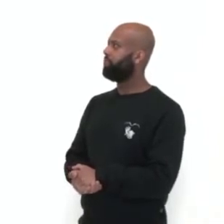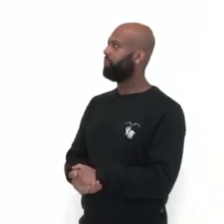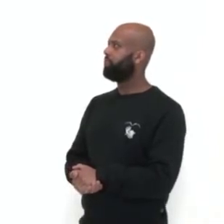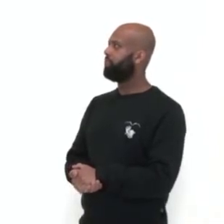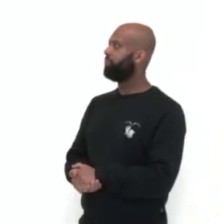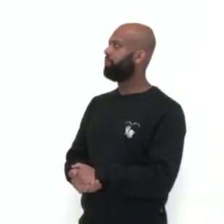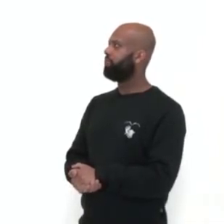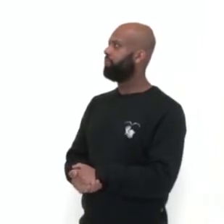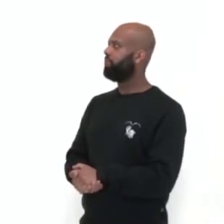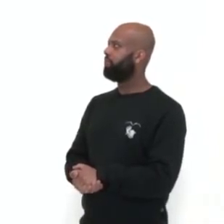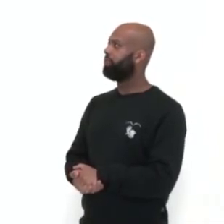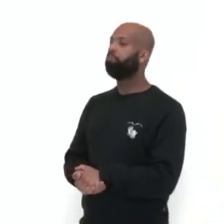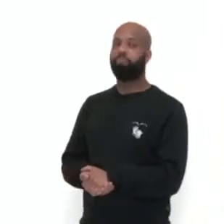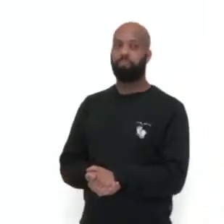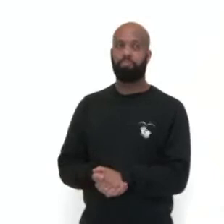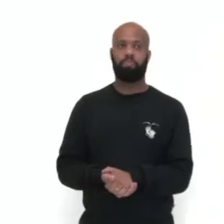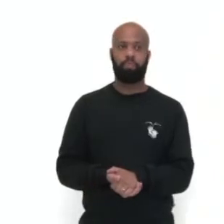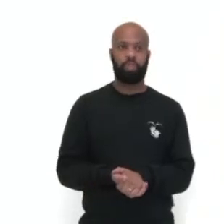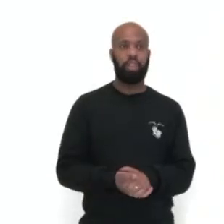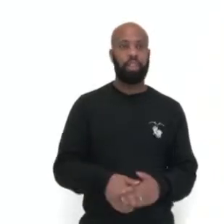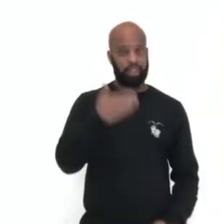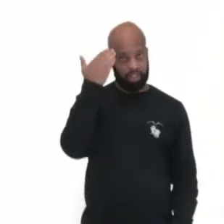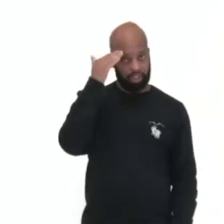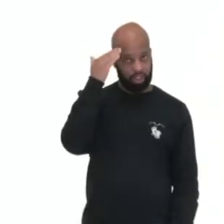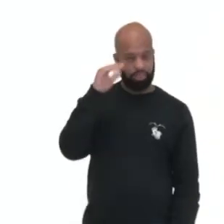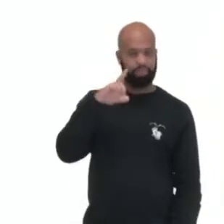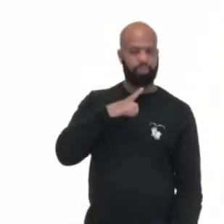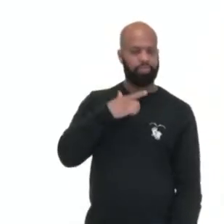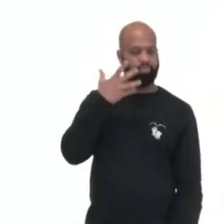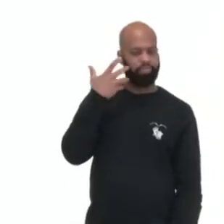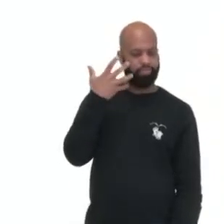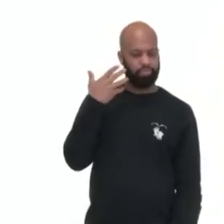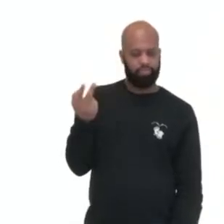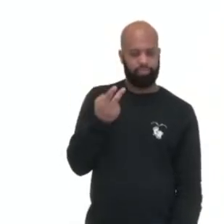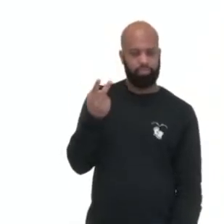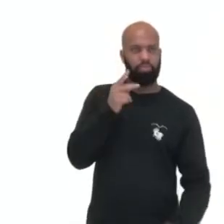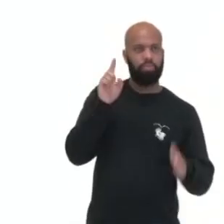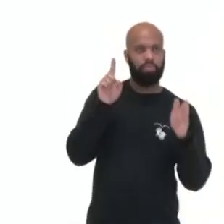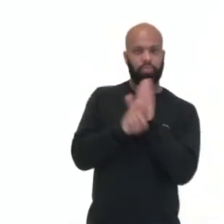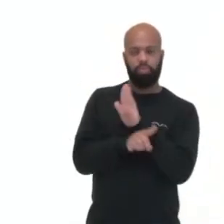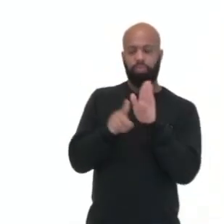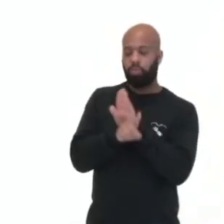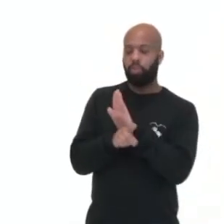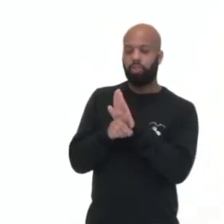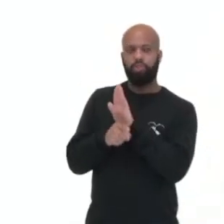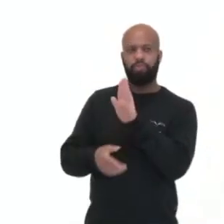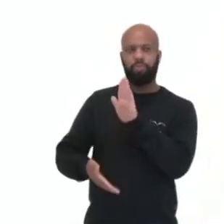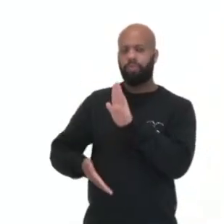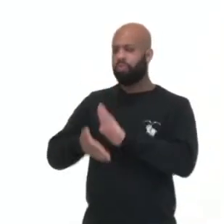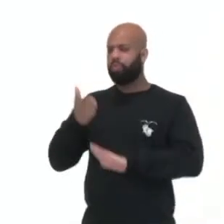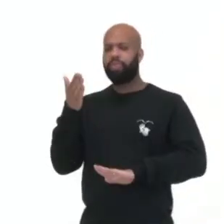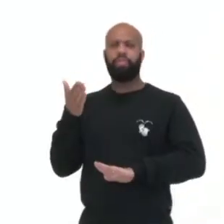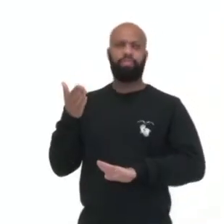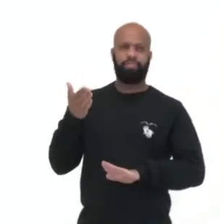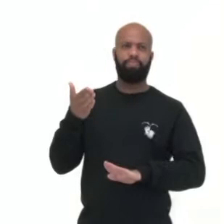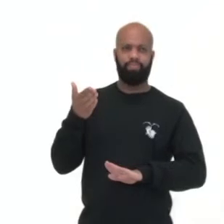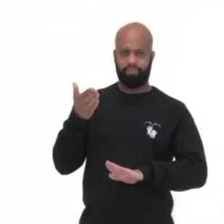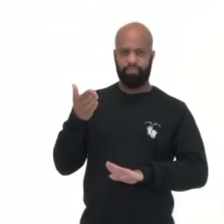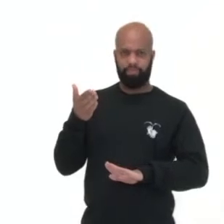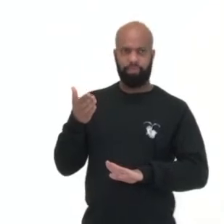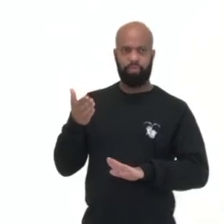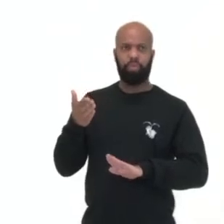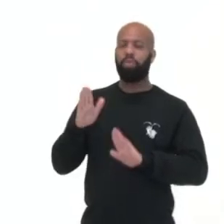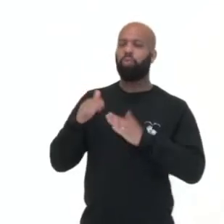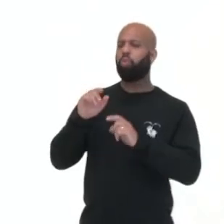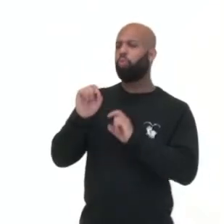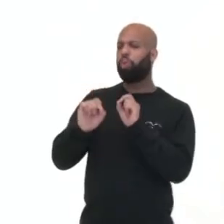A ideia, tranquilo? E, né, a Agatha perguntando. O Joe, aos 5 minutos, ou seja, fugiu. Não puedo resistir la soledad.